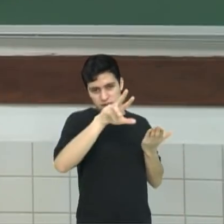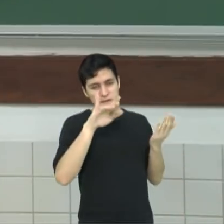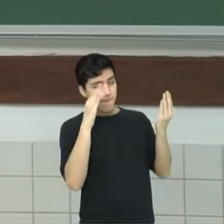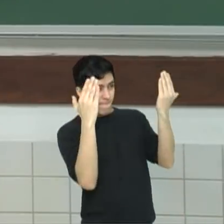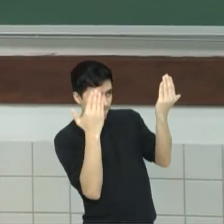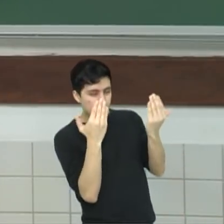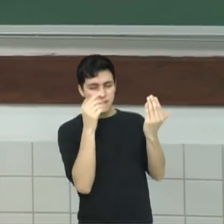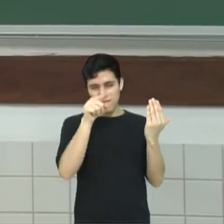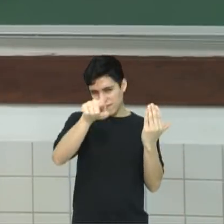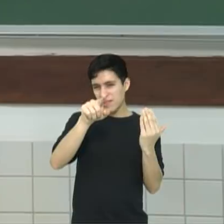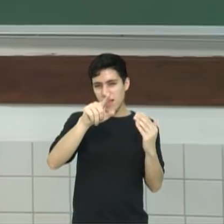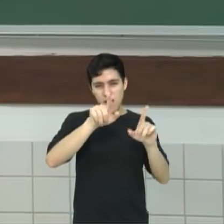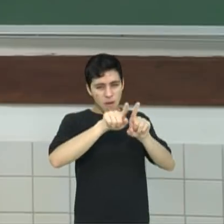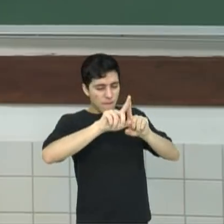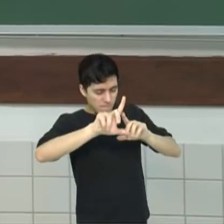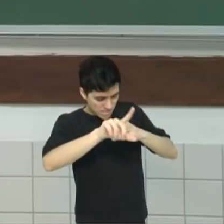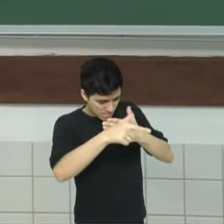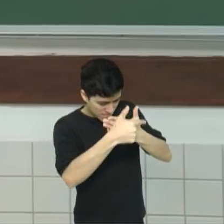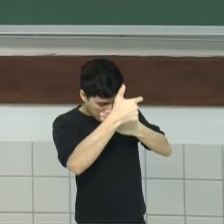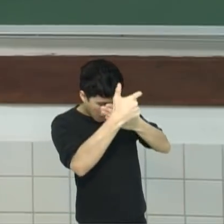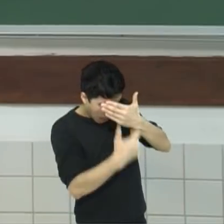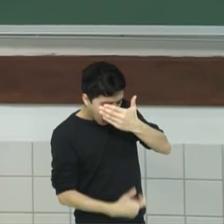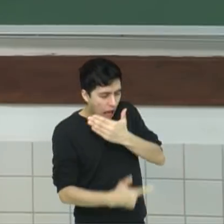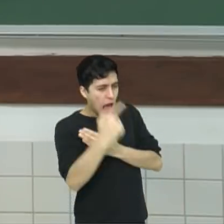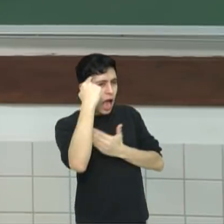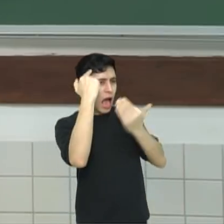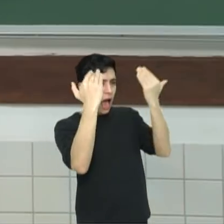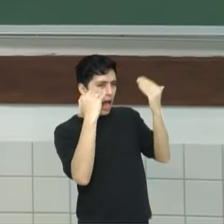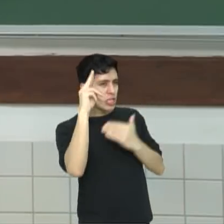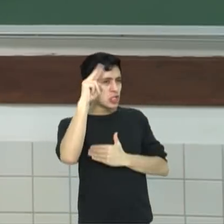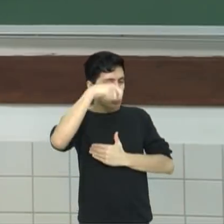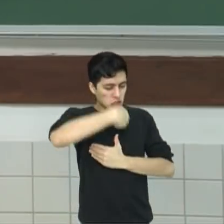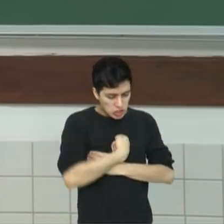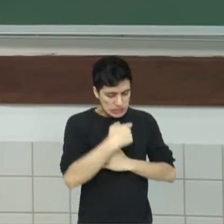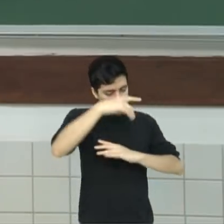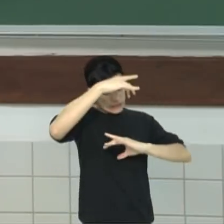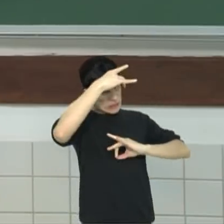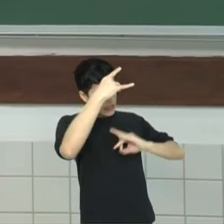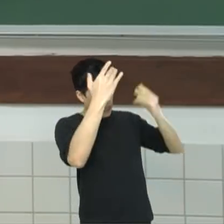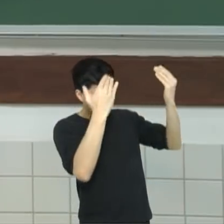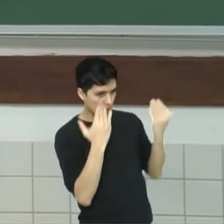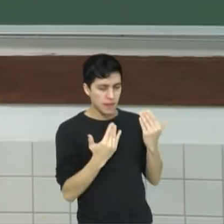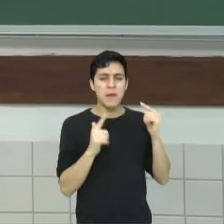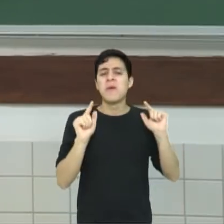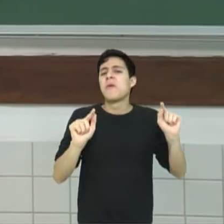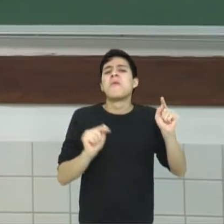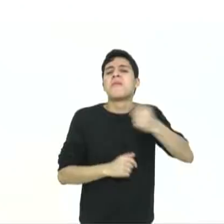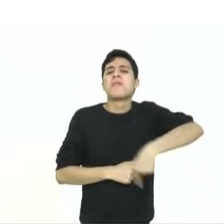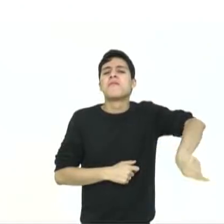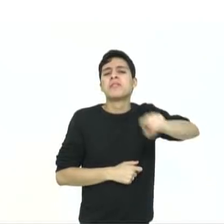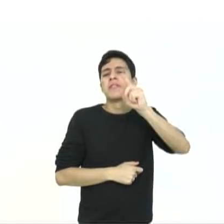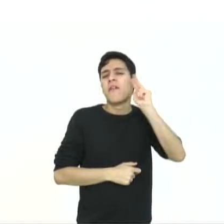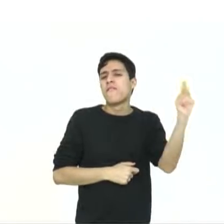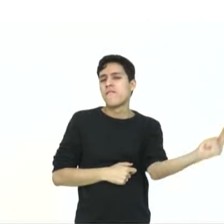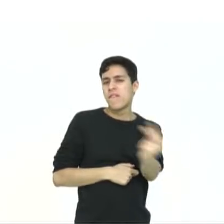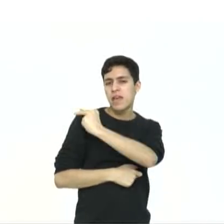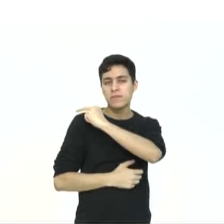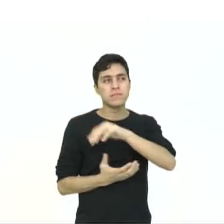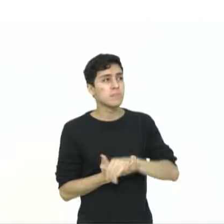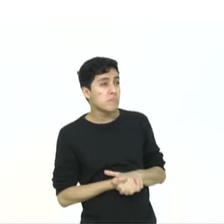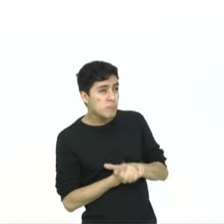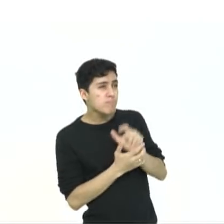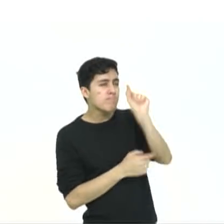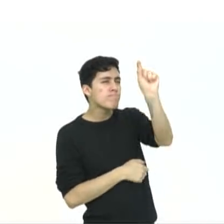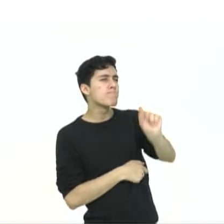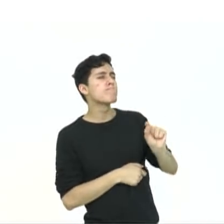aula, vou fazer um convite para vocês analisarem junto comigo essa imagem. O que vocês estão vendo? Embarque nessa. Você saberia dizer a que se refere